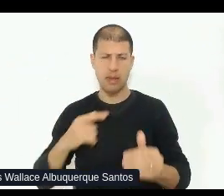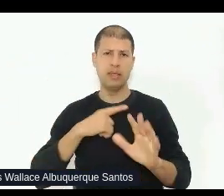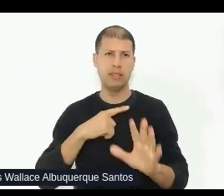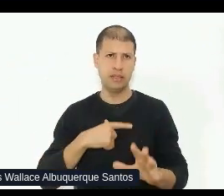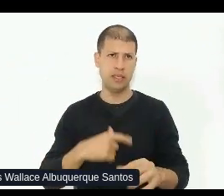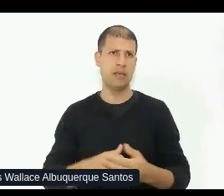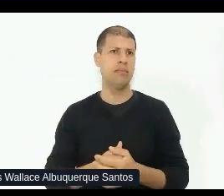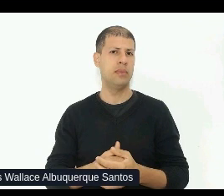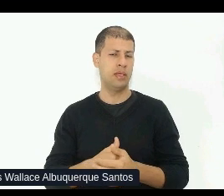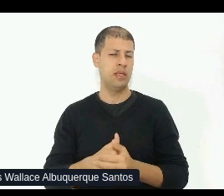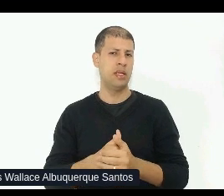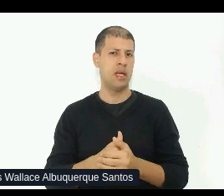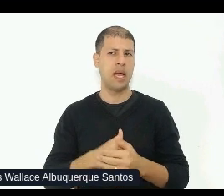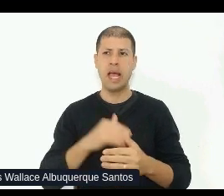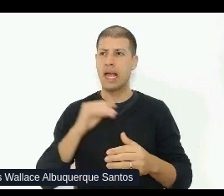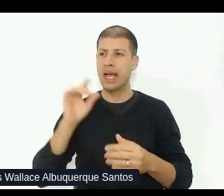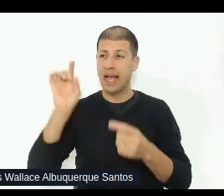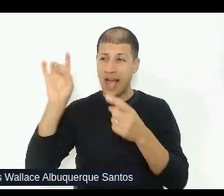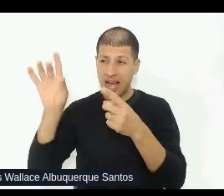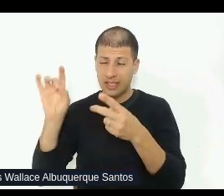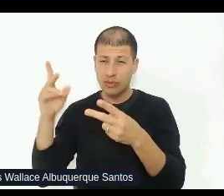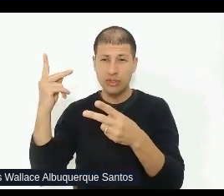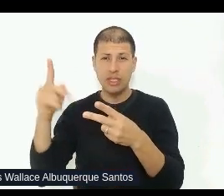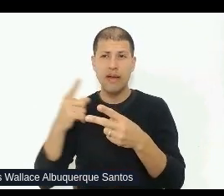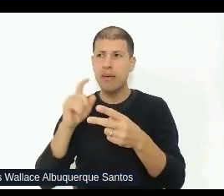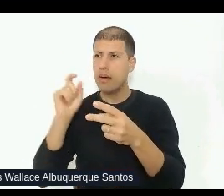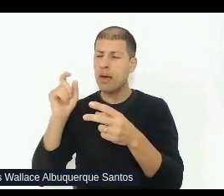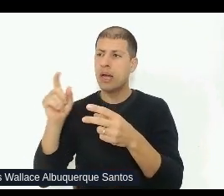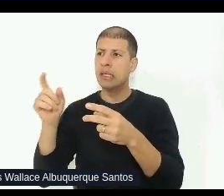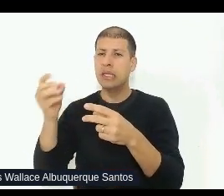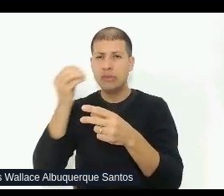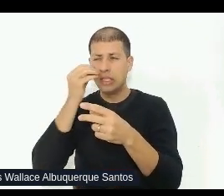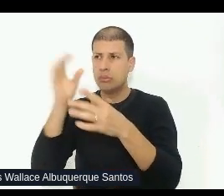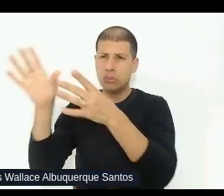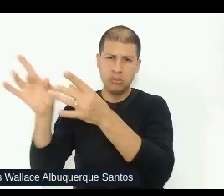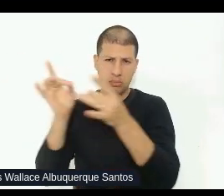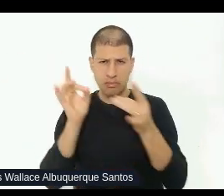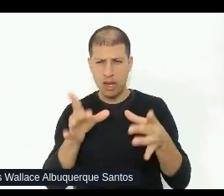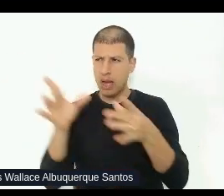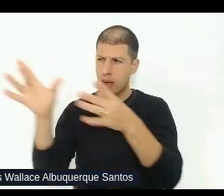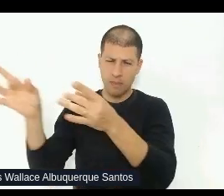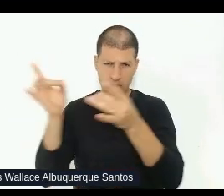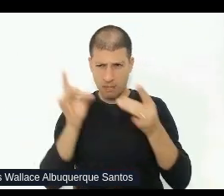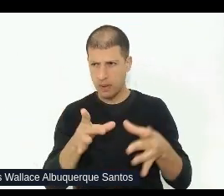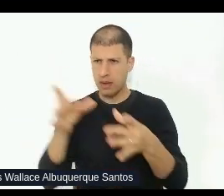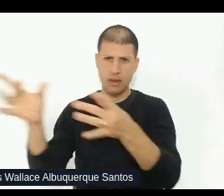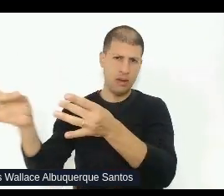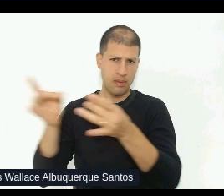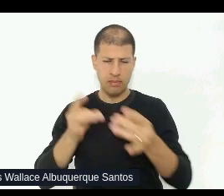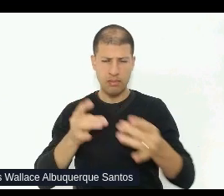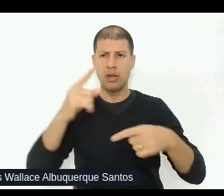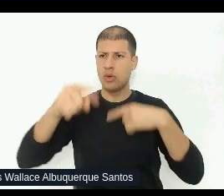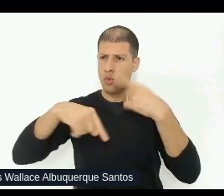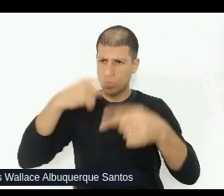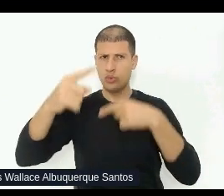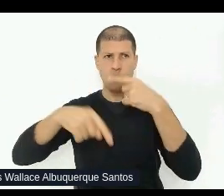cada interação que ela tem com aquele protótipo, eu vou copiando e colando a próxima tela, o próximo